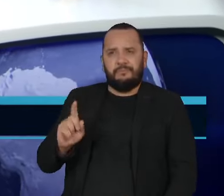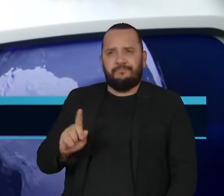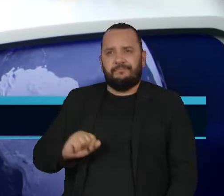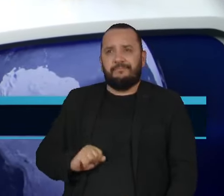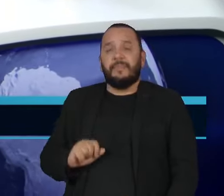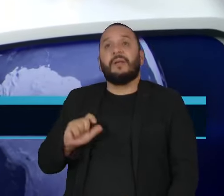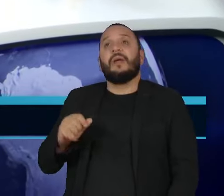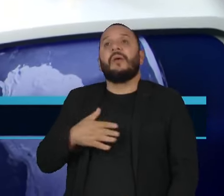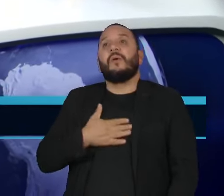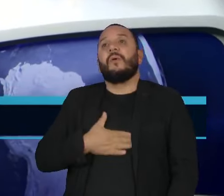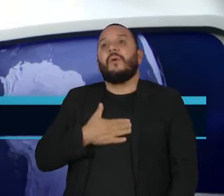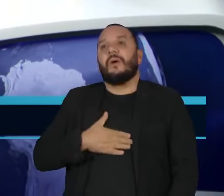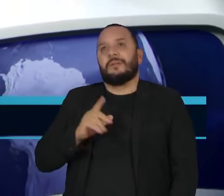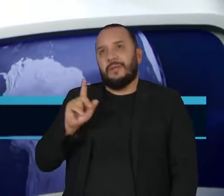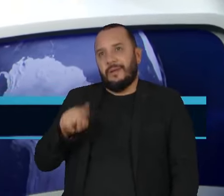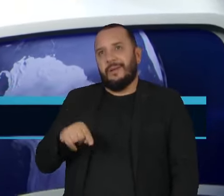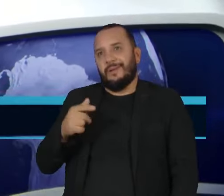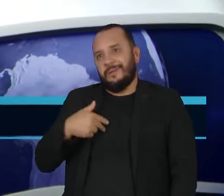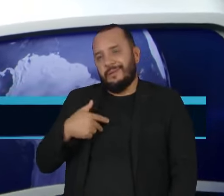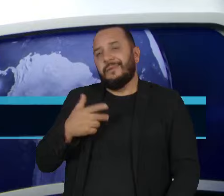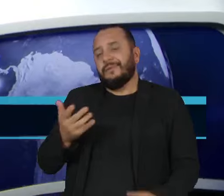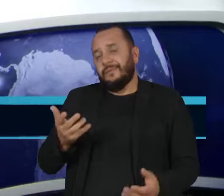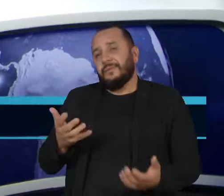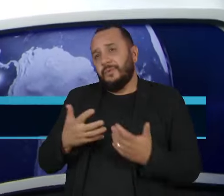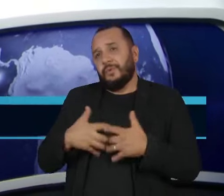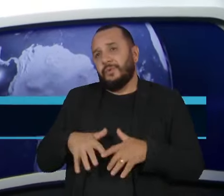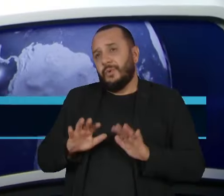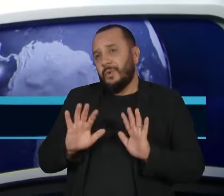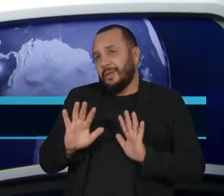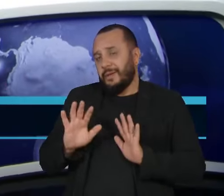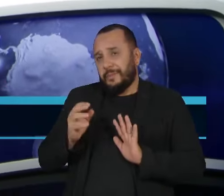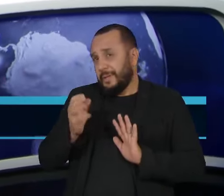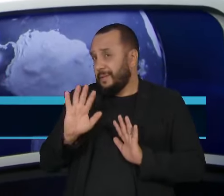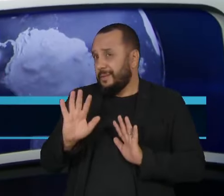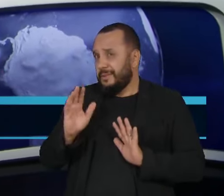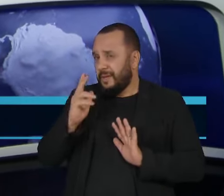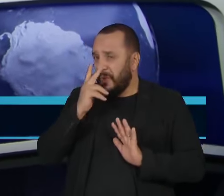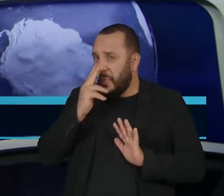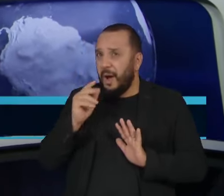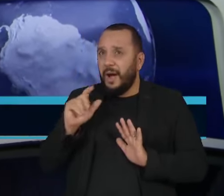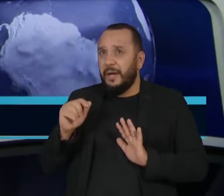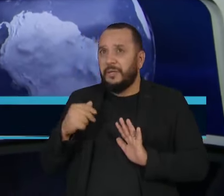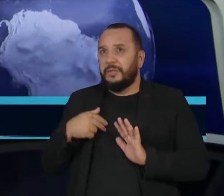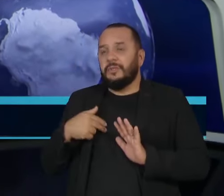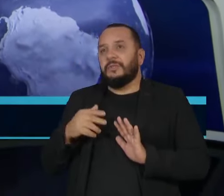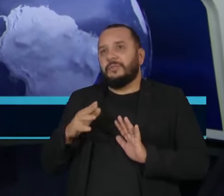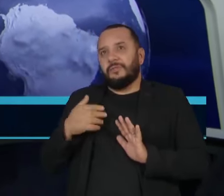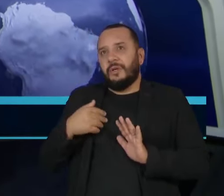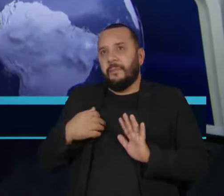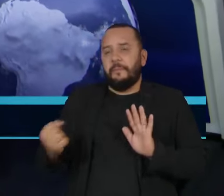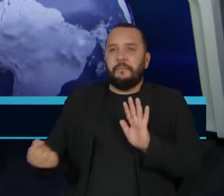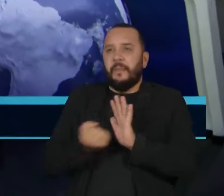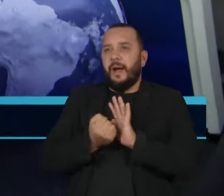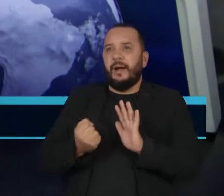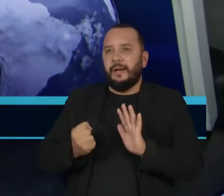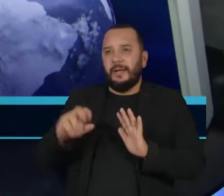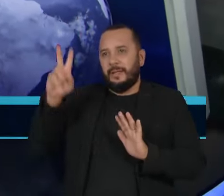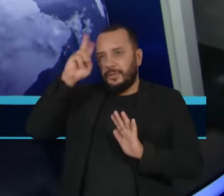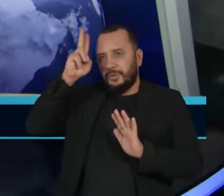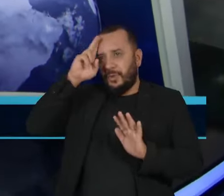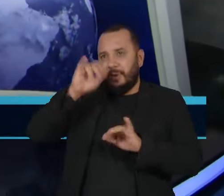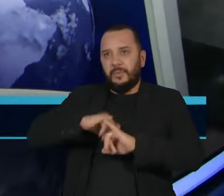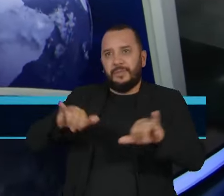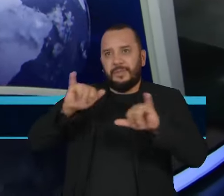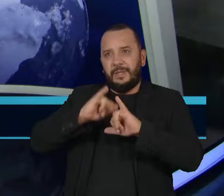gosta desse tipo de comercial, eu acho que talvez até funcione. Não acho que seja algo que vai ficar para a história da publicidade, esse comercial.